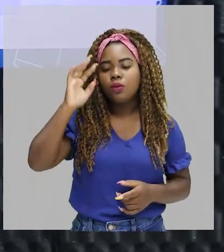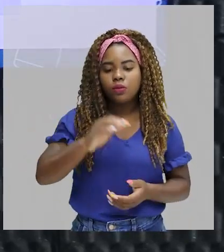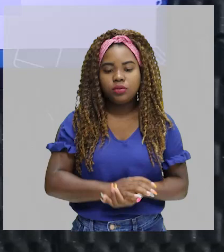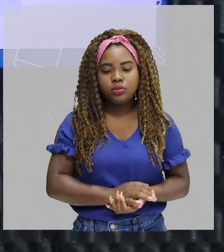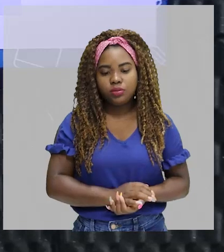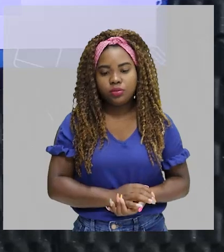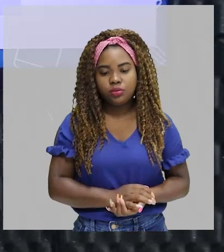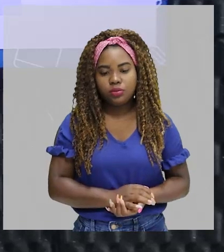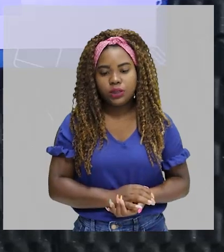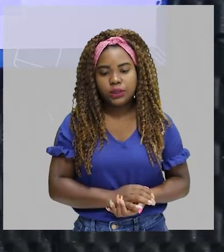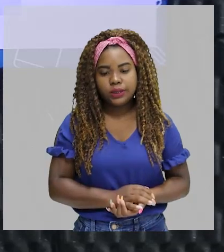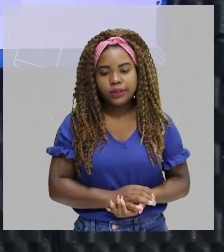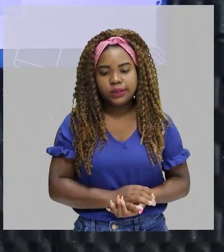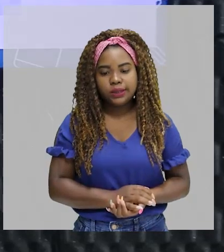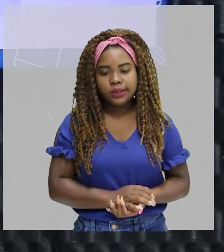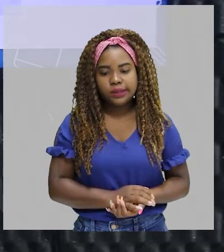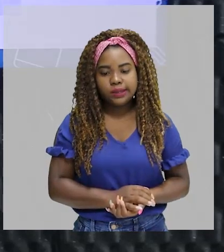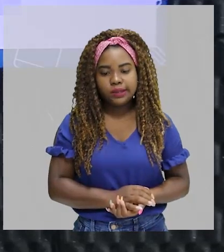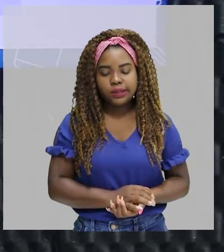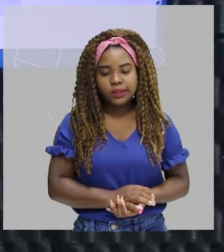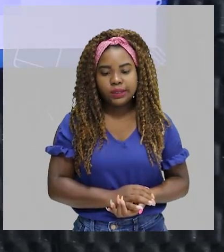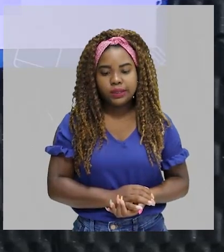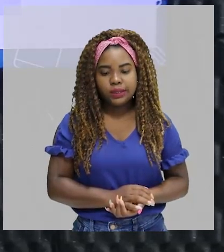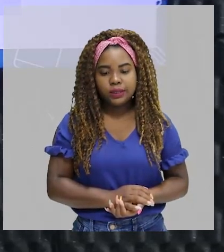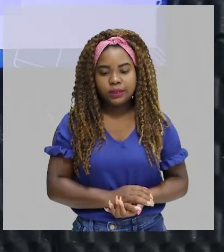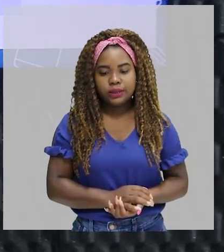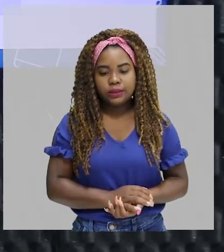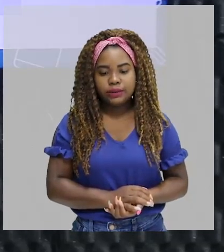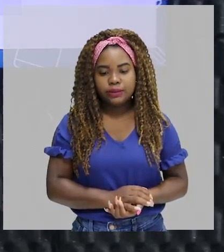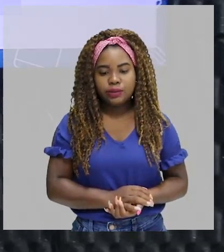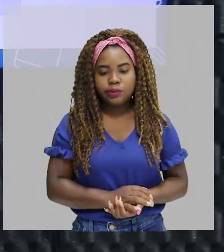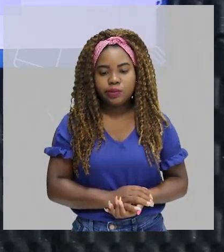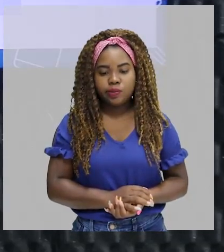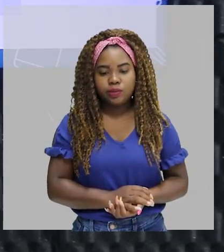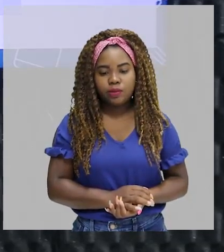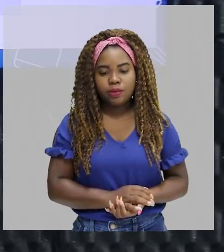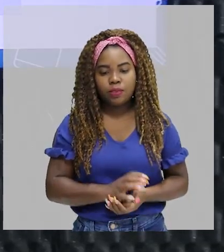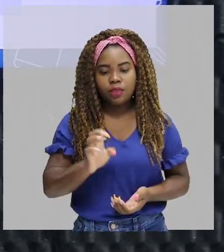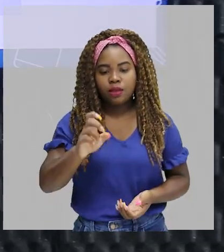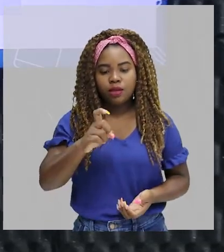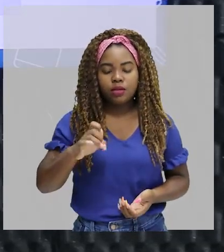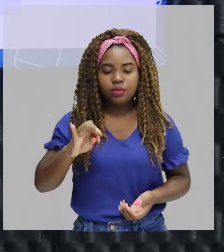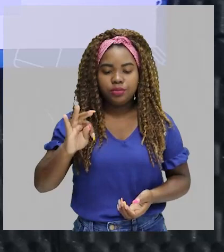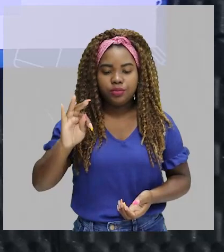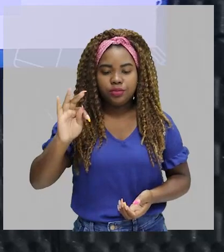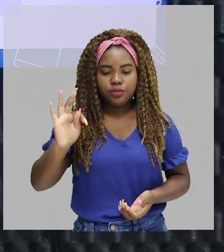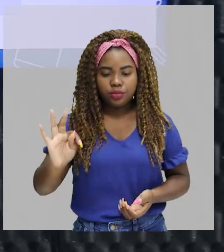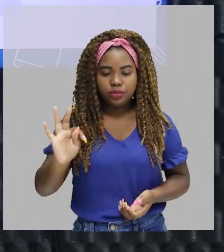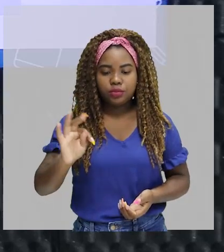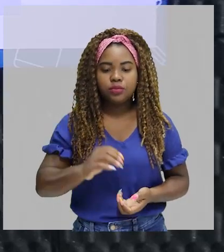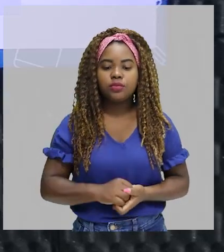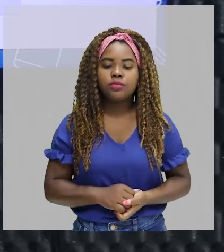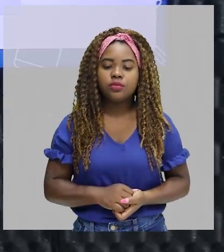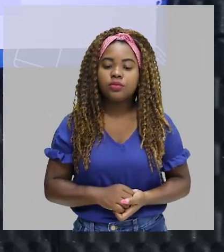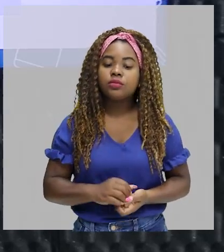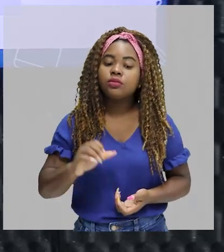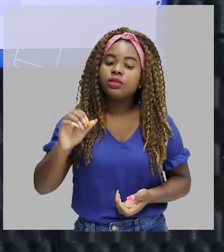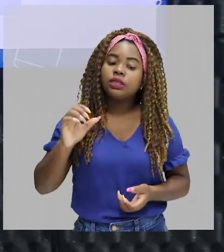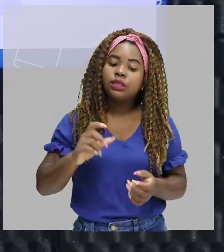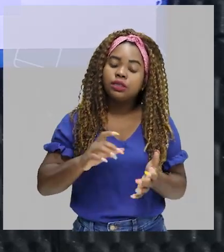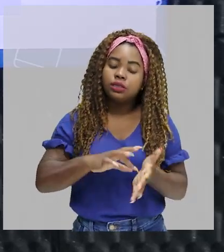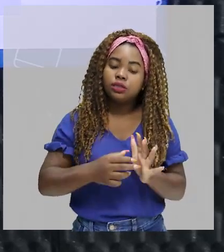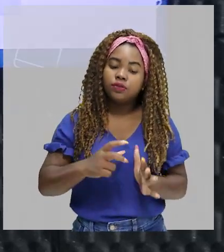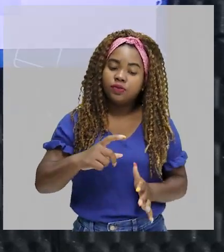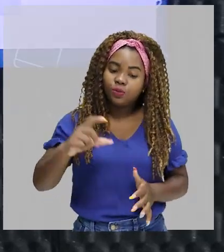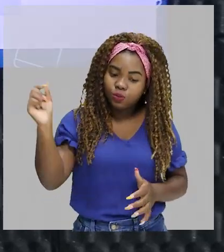Halloween costume é a fantasia de Halloween, tá? Ou do Dia das Bruxas. Exit, que parece êxito, significa